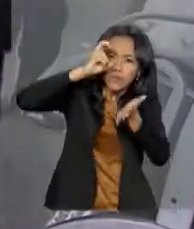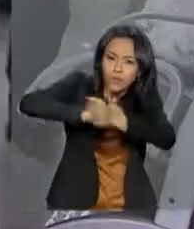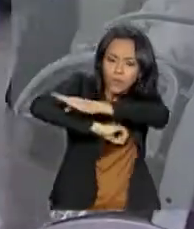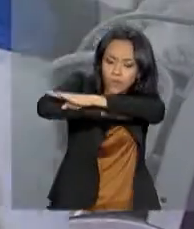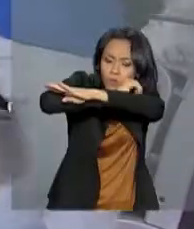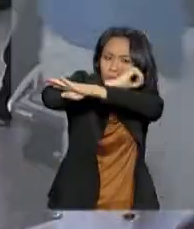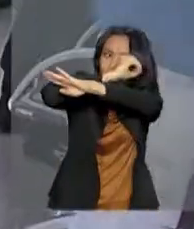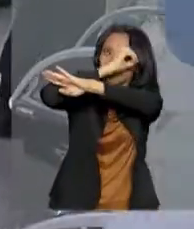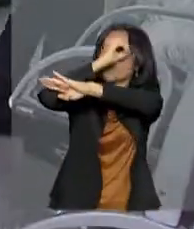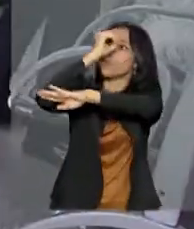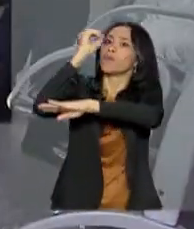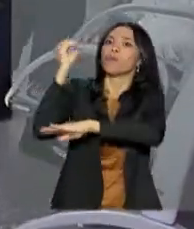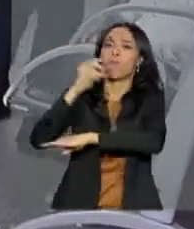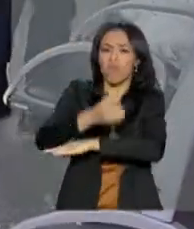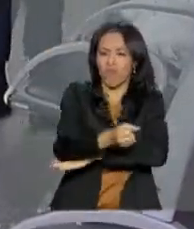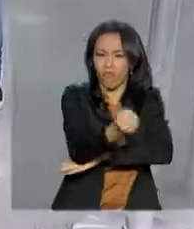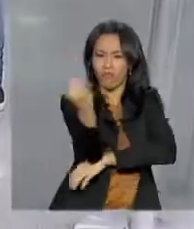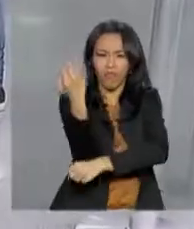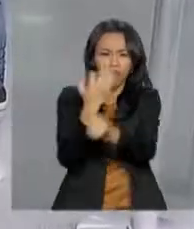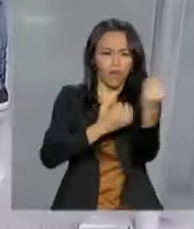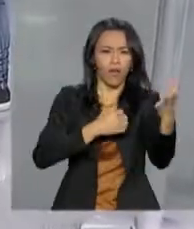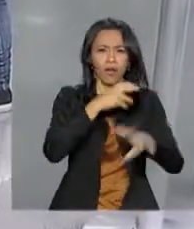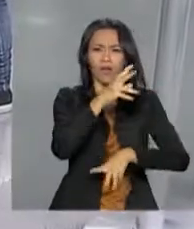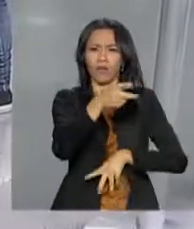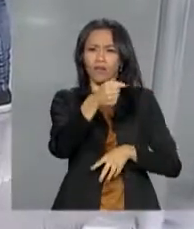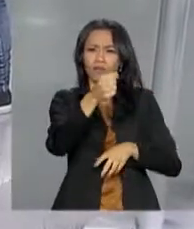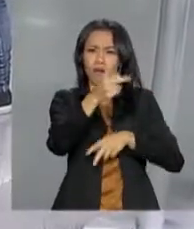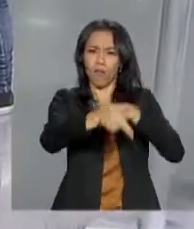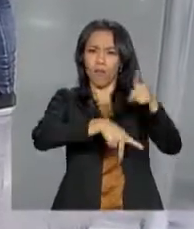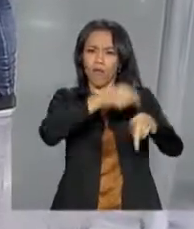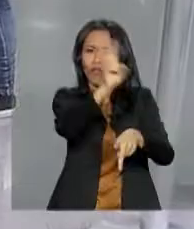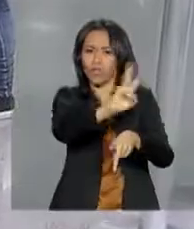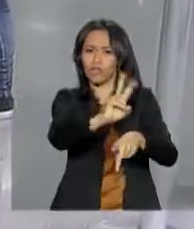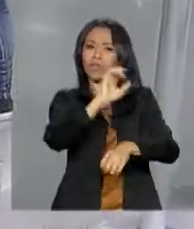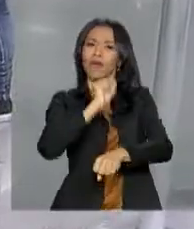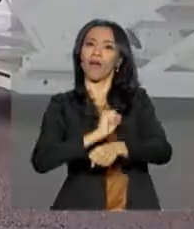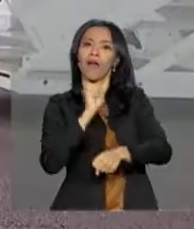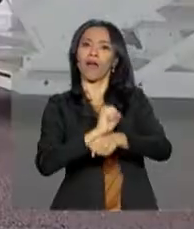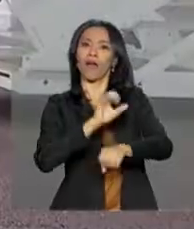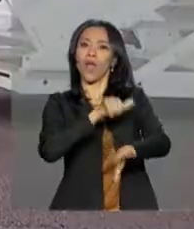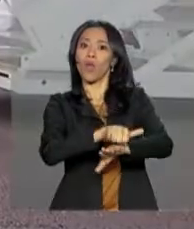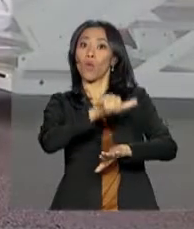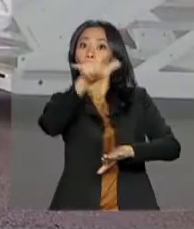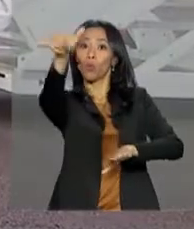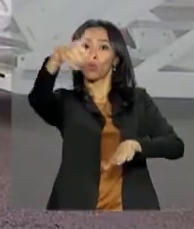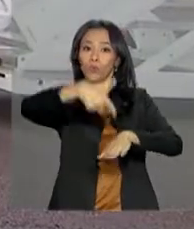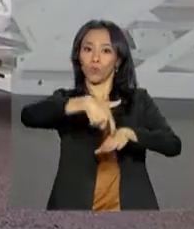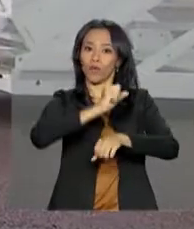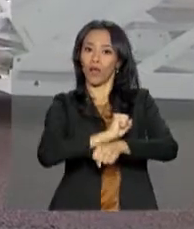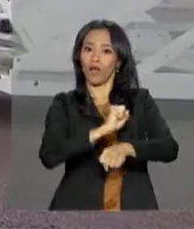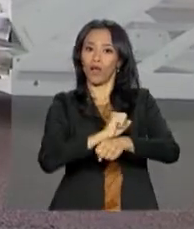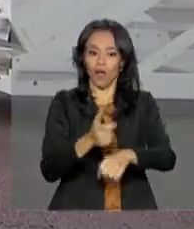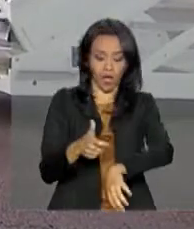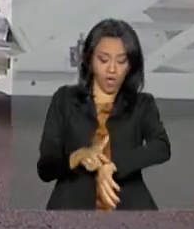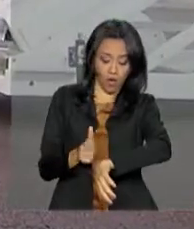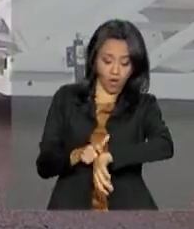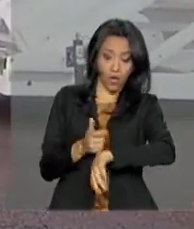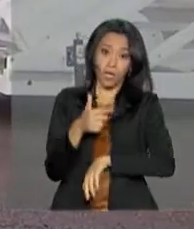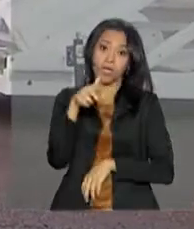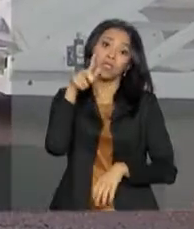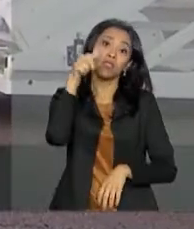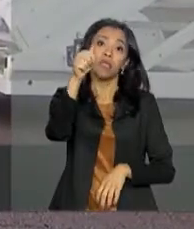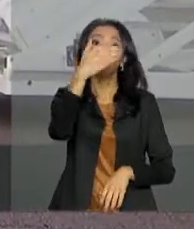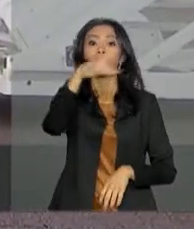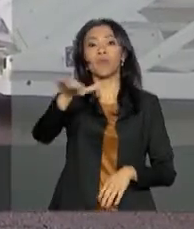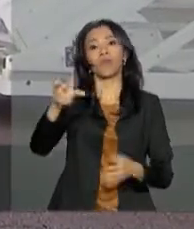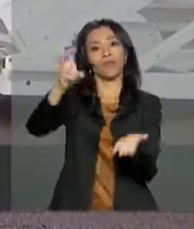mais de uma centena de imigrantes venezuelanos já estavam no aeroporto. Agora são sete e meia da manhã aqui em